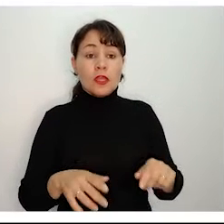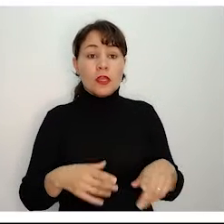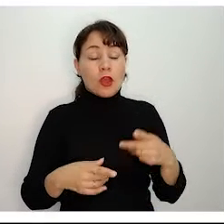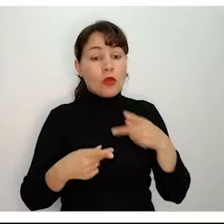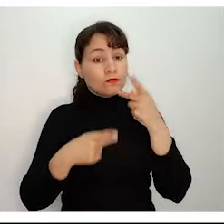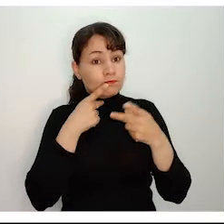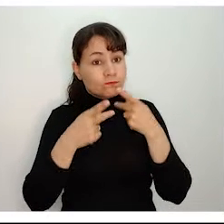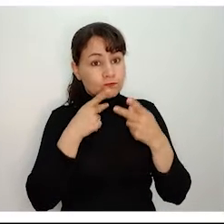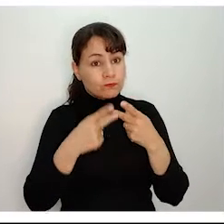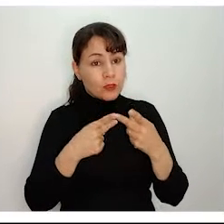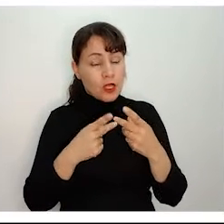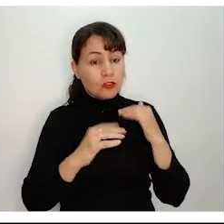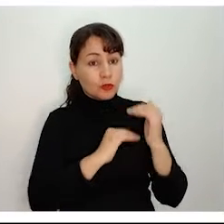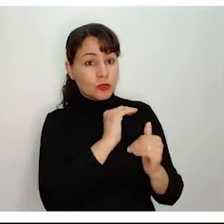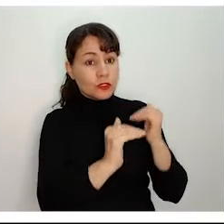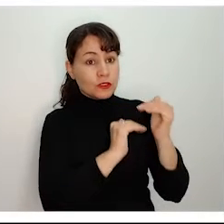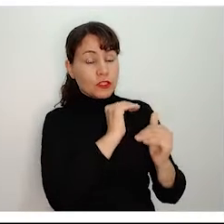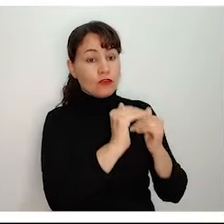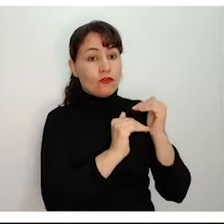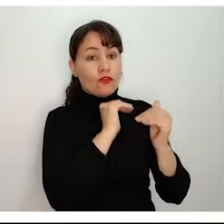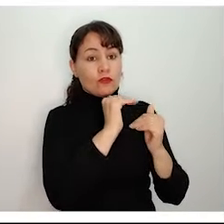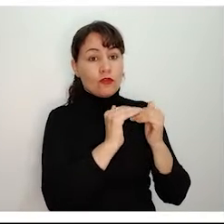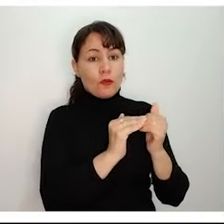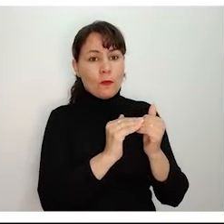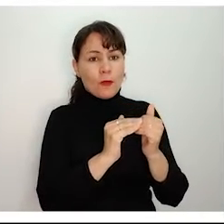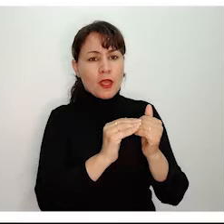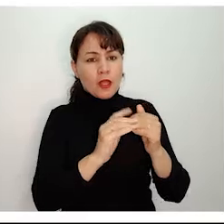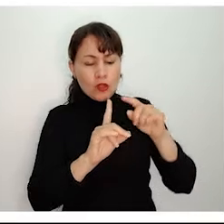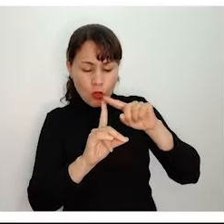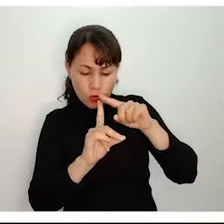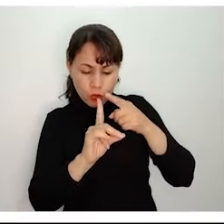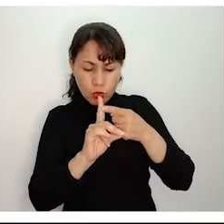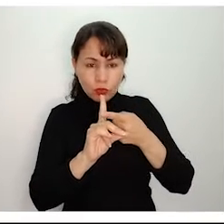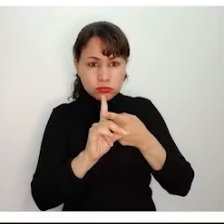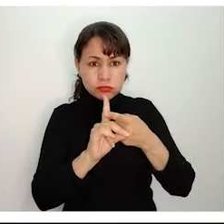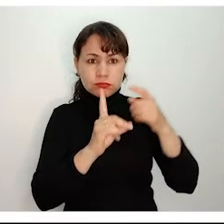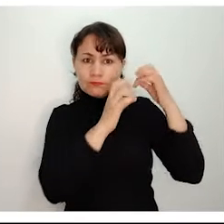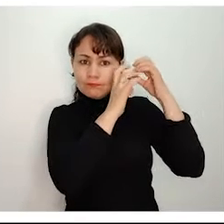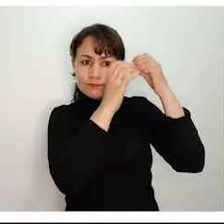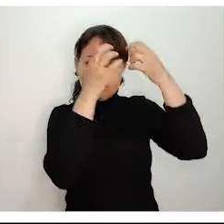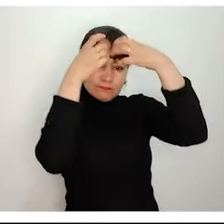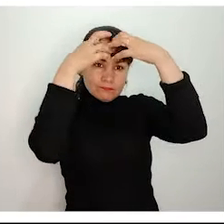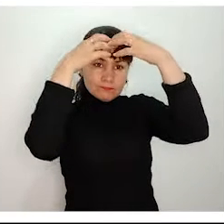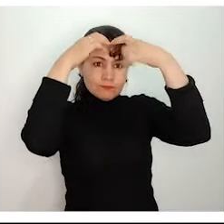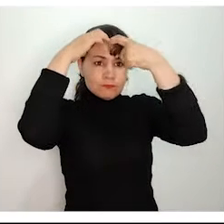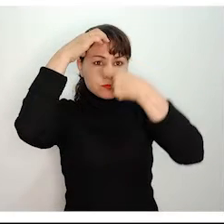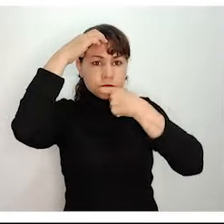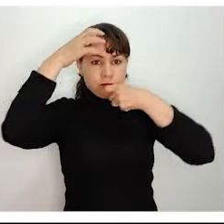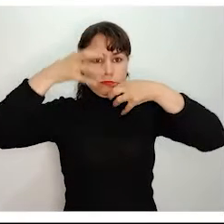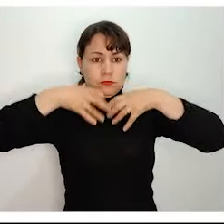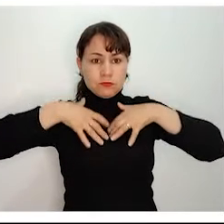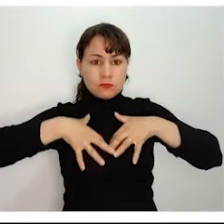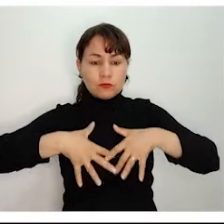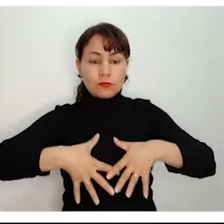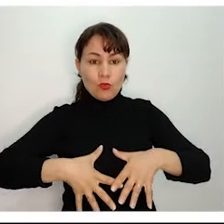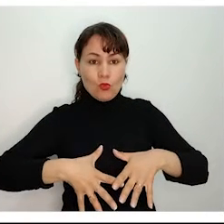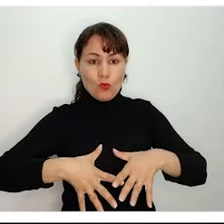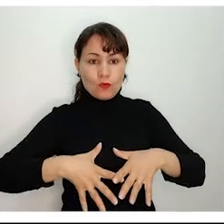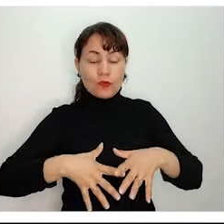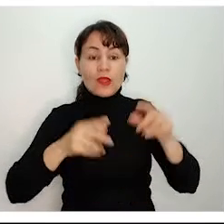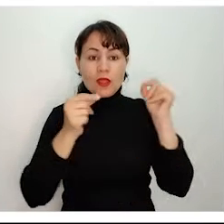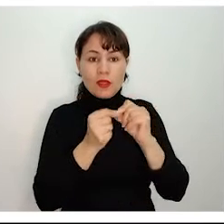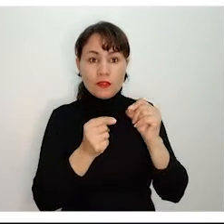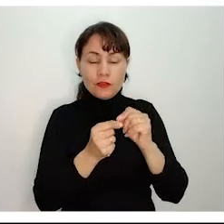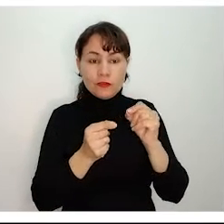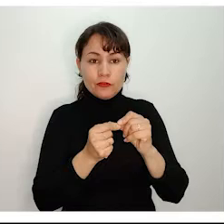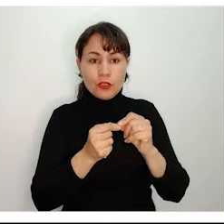Então, ele nos diz um pouco sobre o desenvolvimento embrionário do sistema nervoso. O sistema